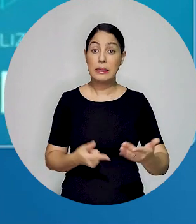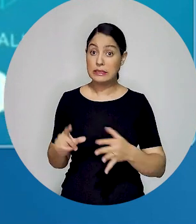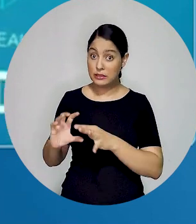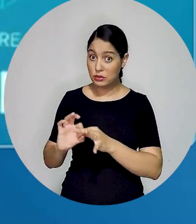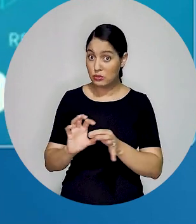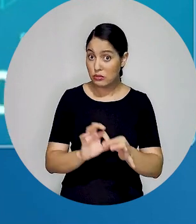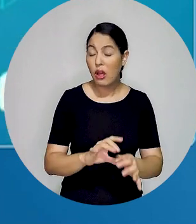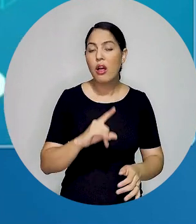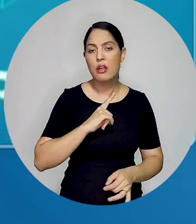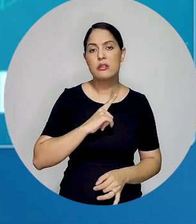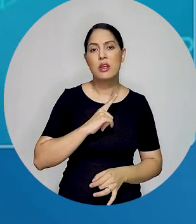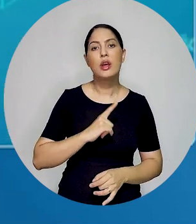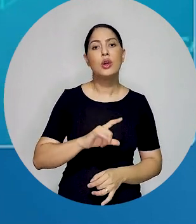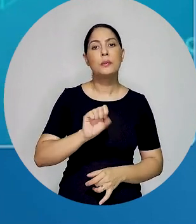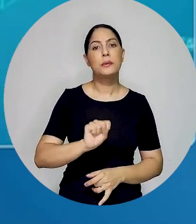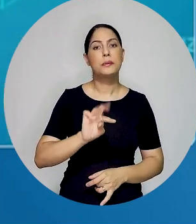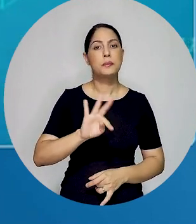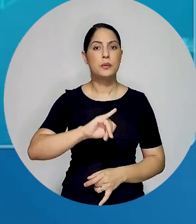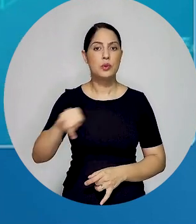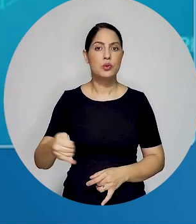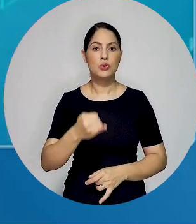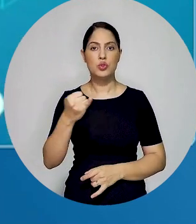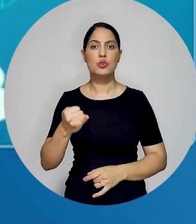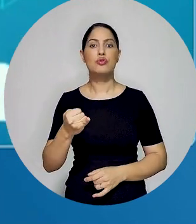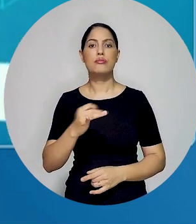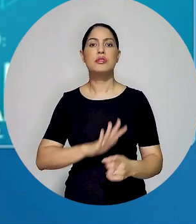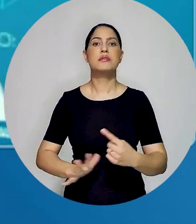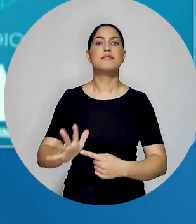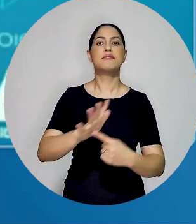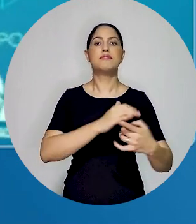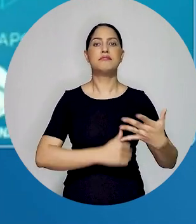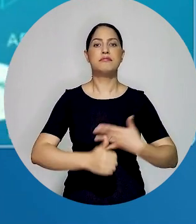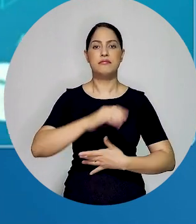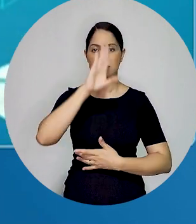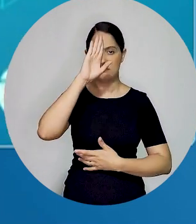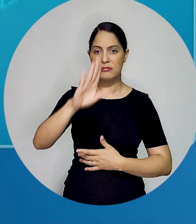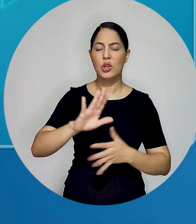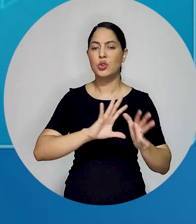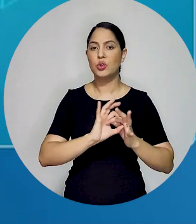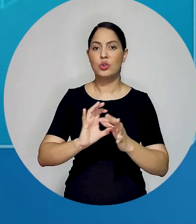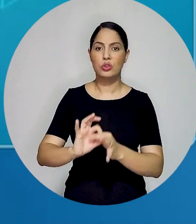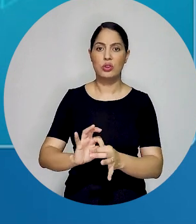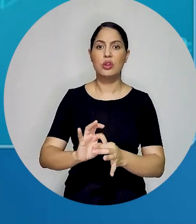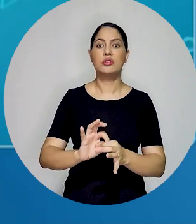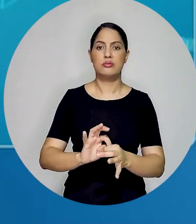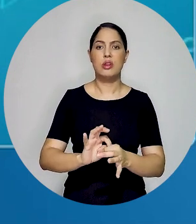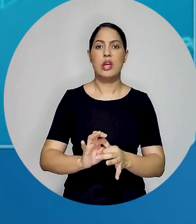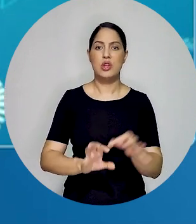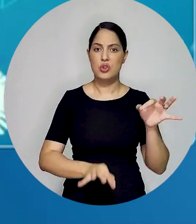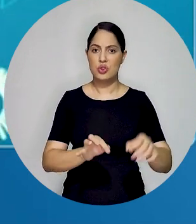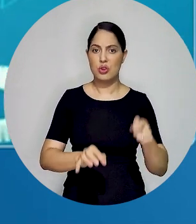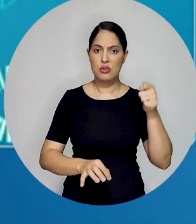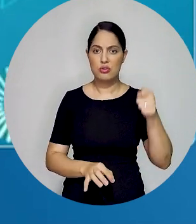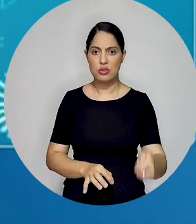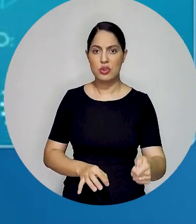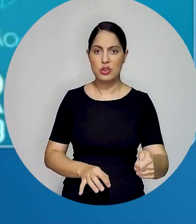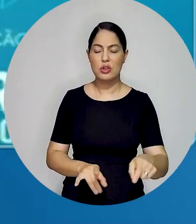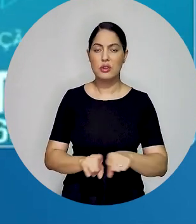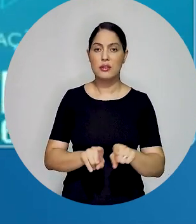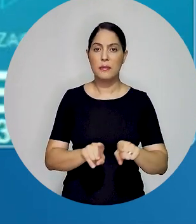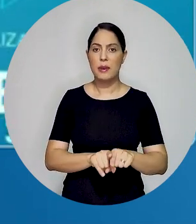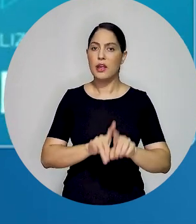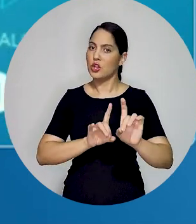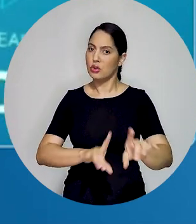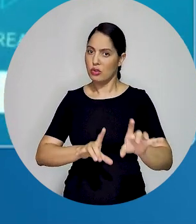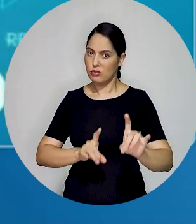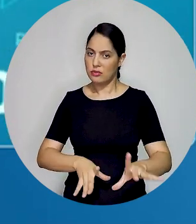brasileiro. E nesta quadra, o Superior Tribunal de Justiça tem assumido o protagonismo de aperfeiçoar sua jurisprudência com